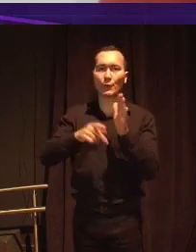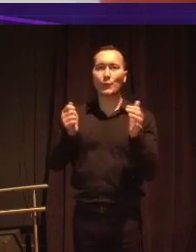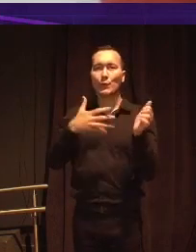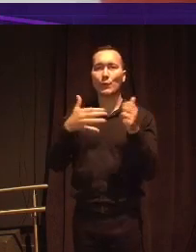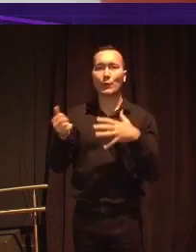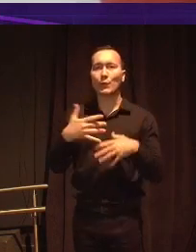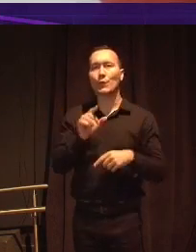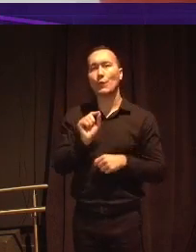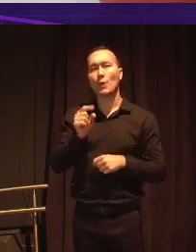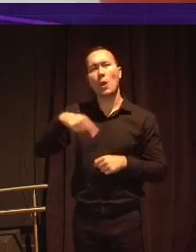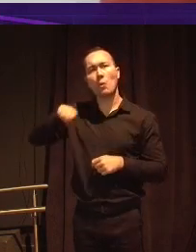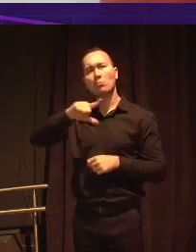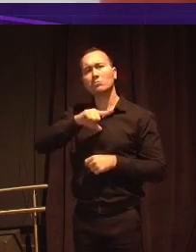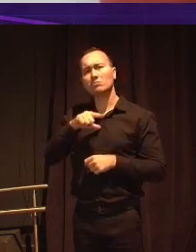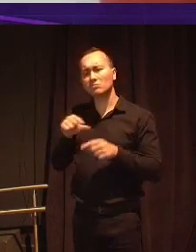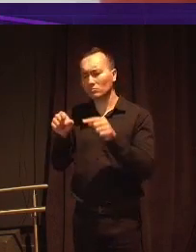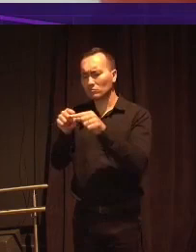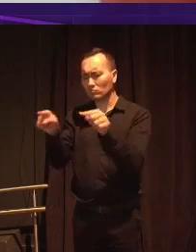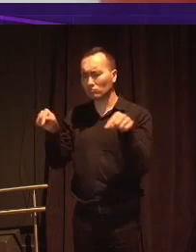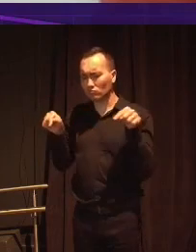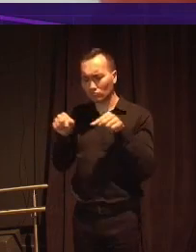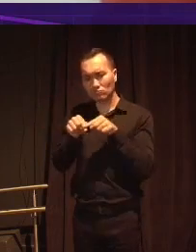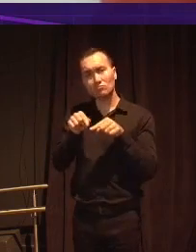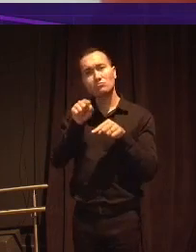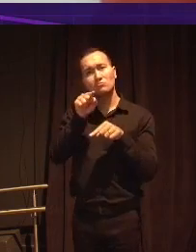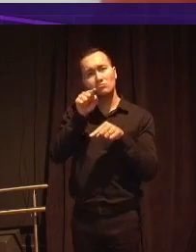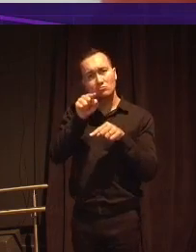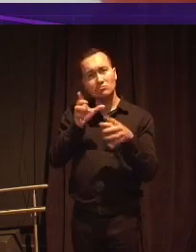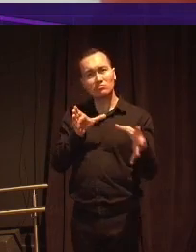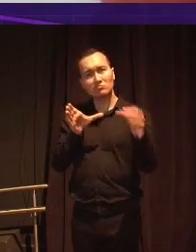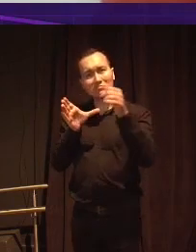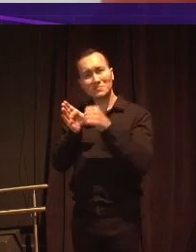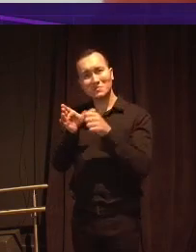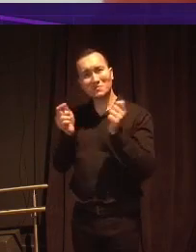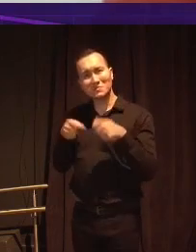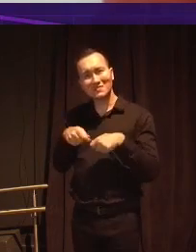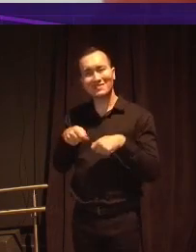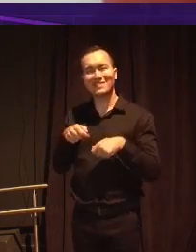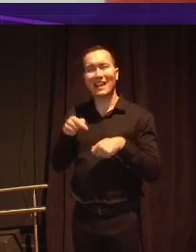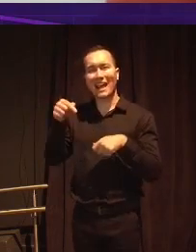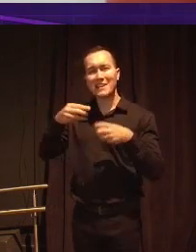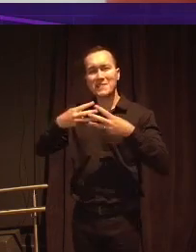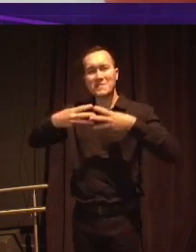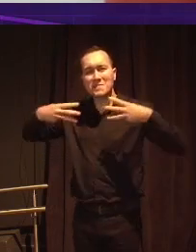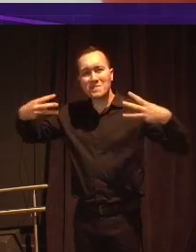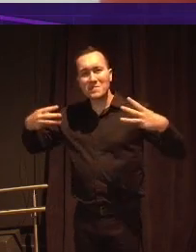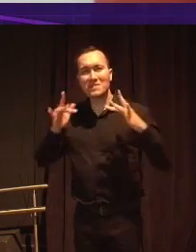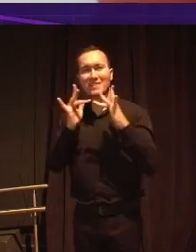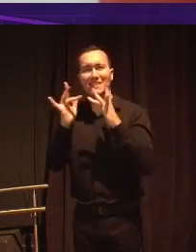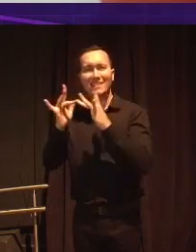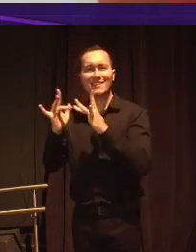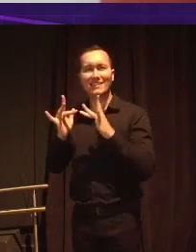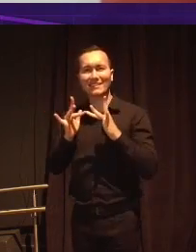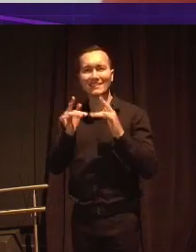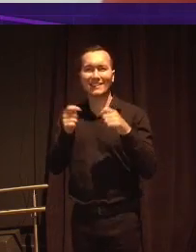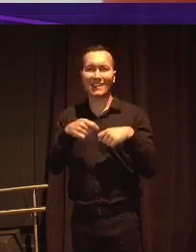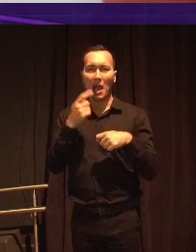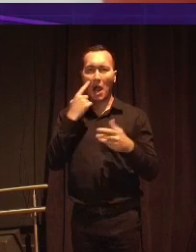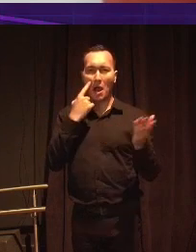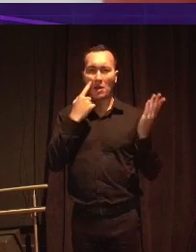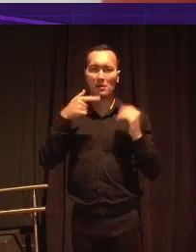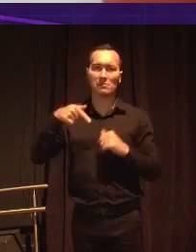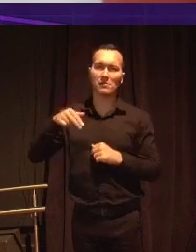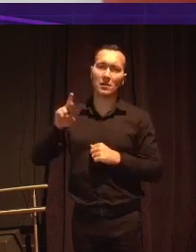muito espaço, tá? Para criar, para inovar, para construir, para criar relações. E aqui tem o QR Code, né,